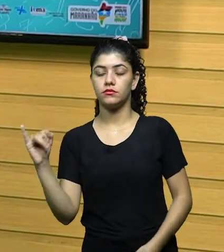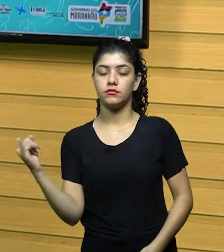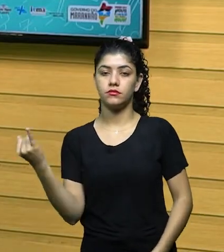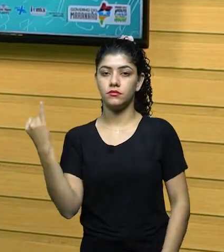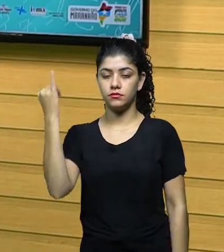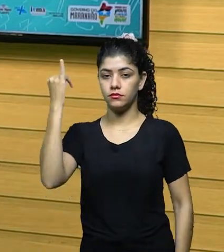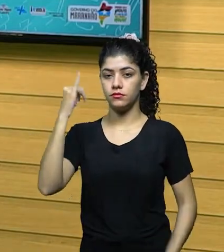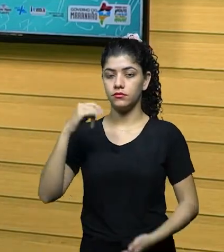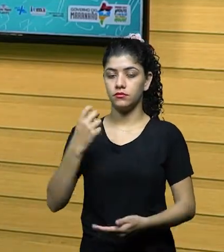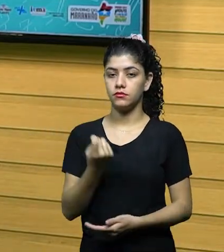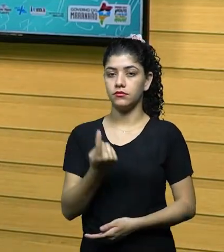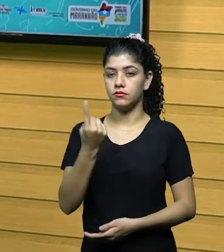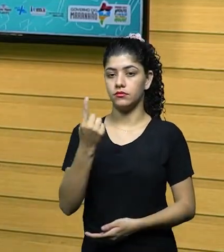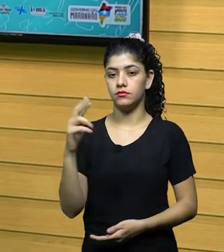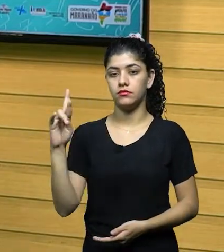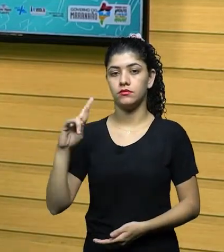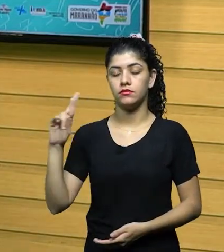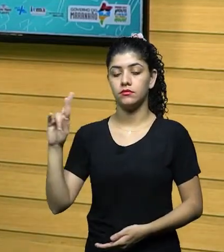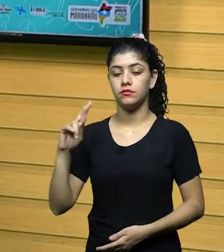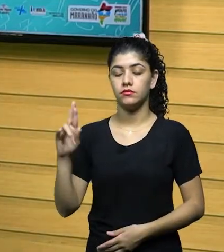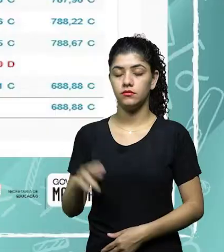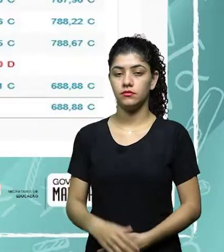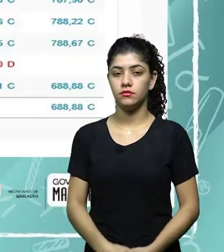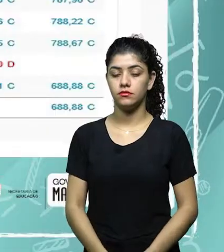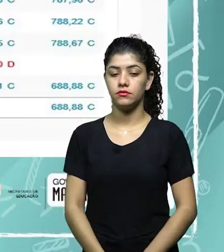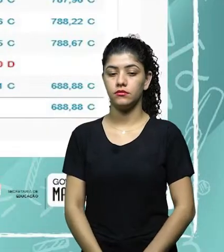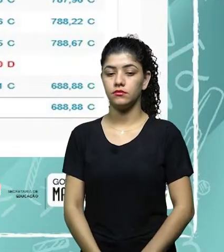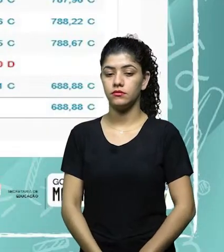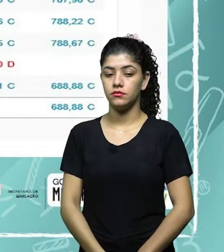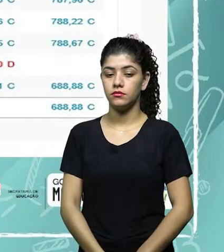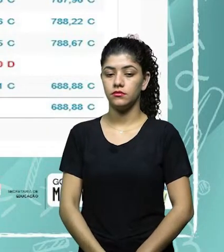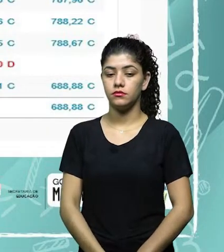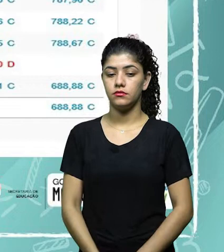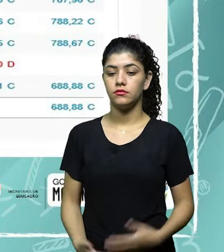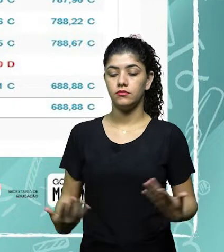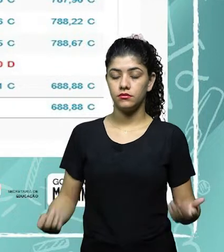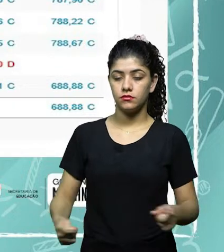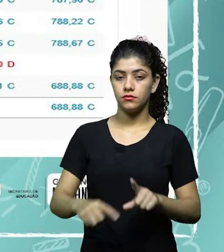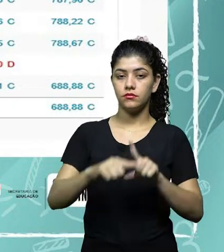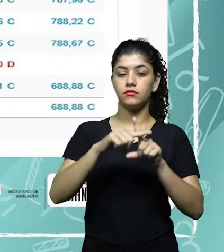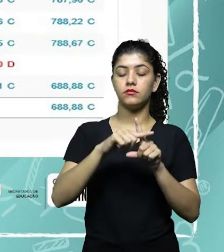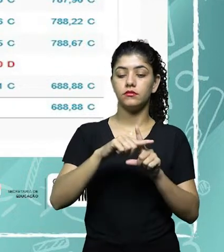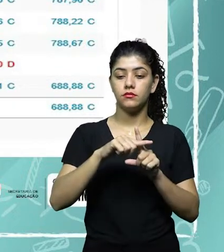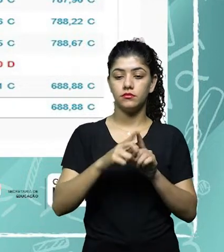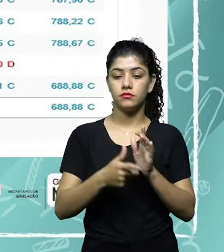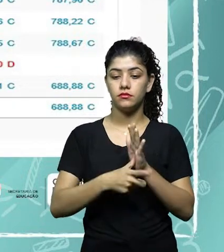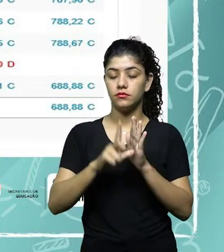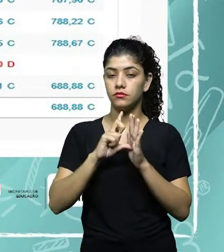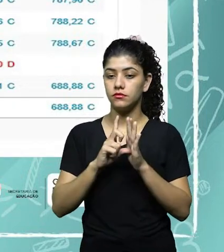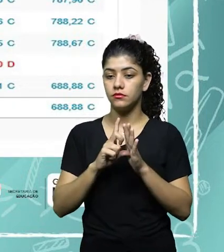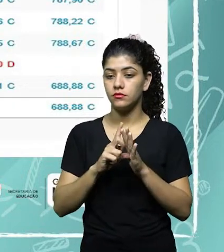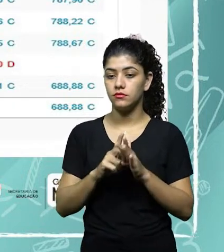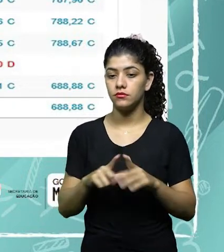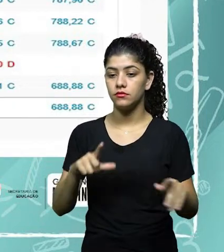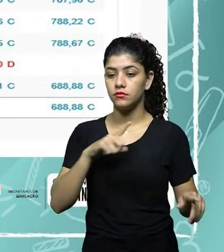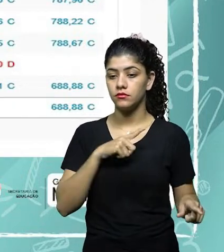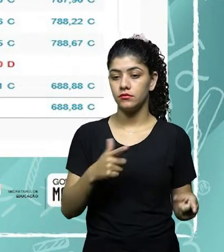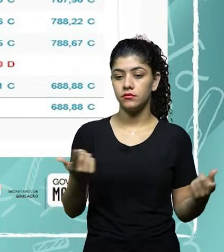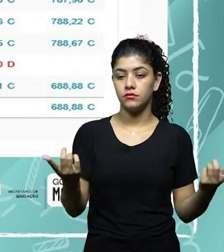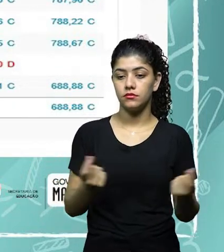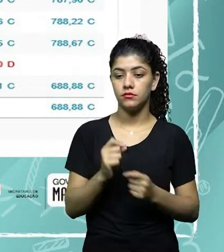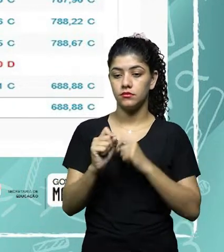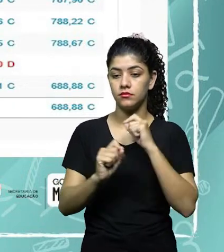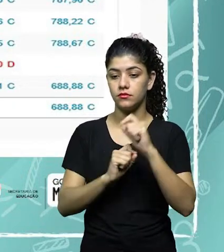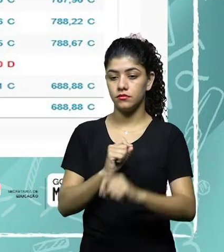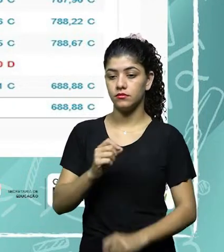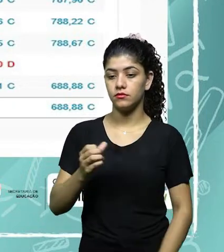o quê? Inserido no valor da conta. Logo, esse R$ 1,03 ele vai somar com o saldo anterior. E nós vamos ficar com o